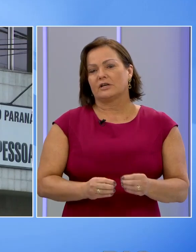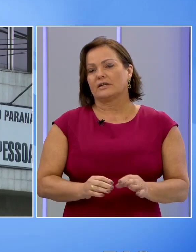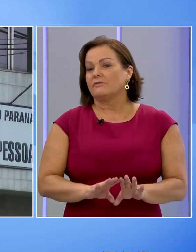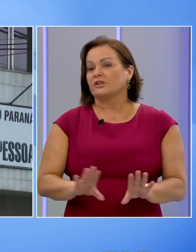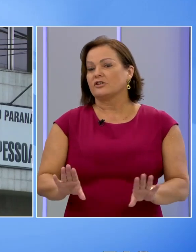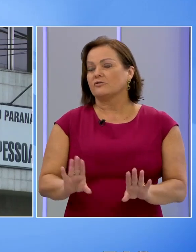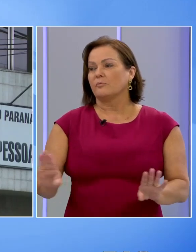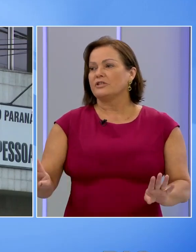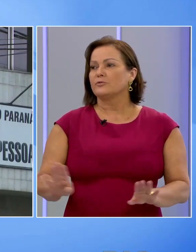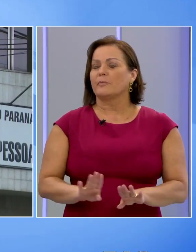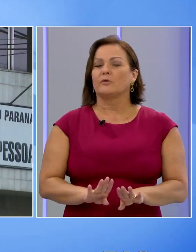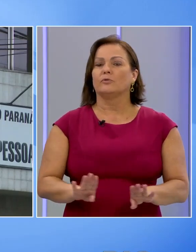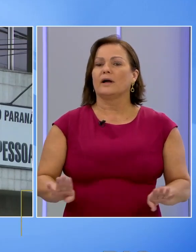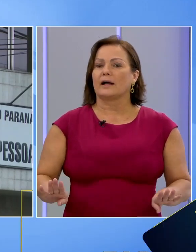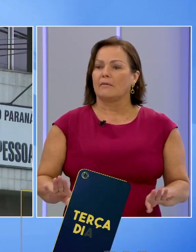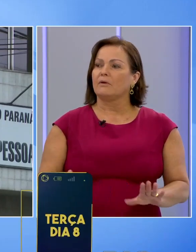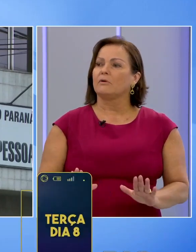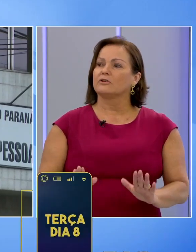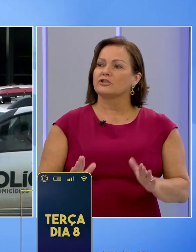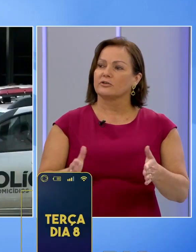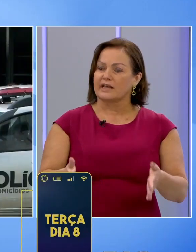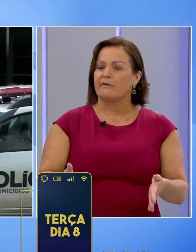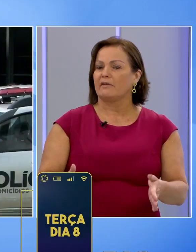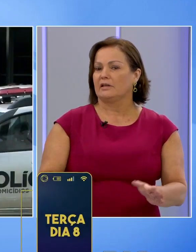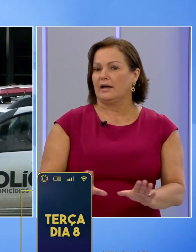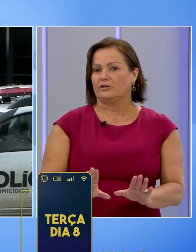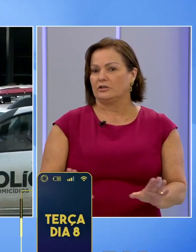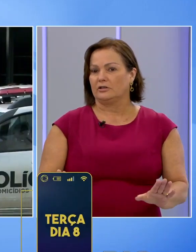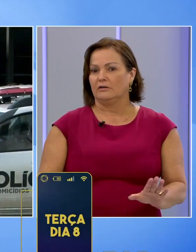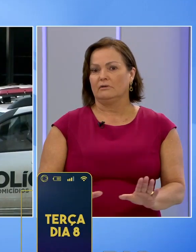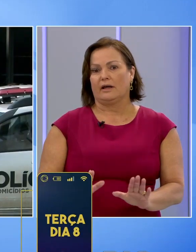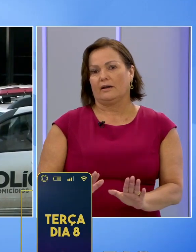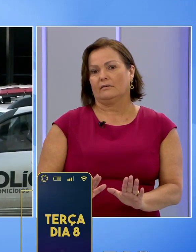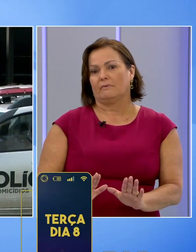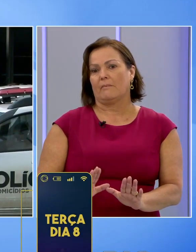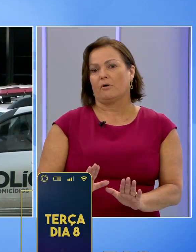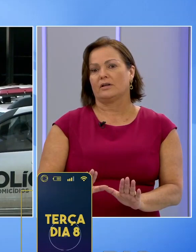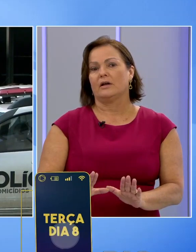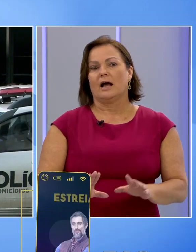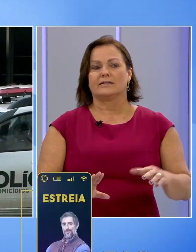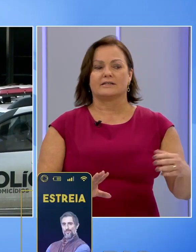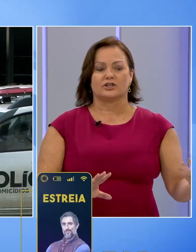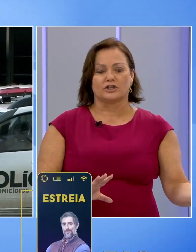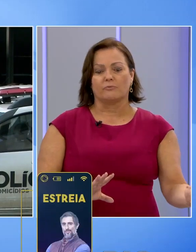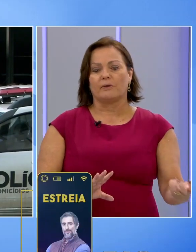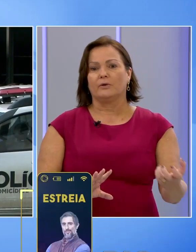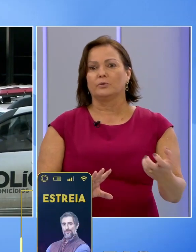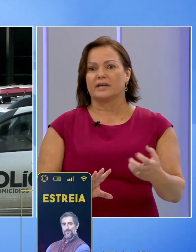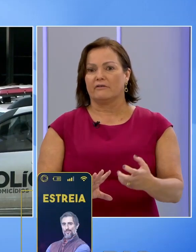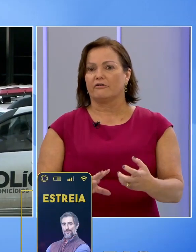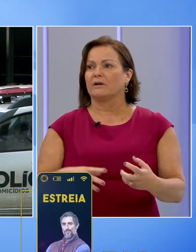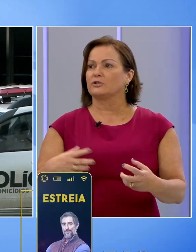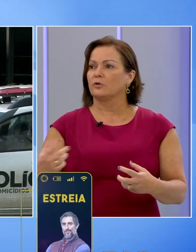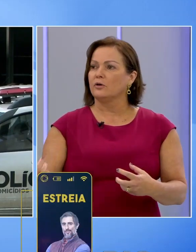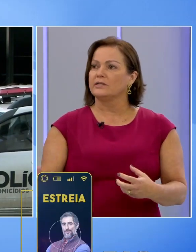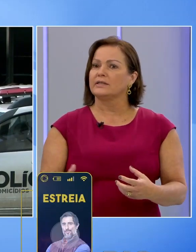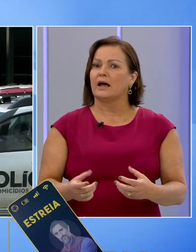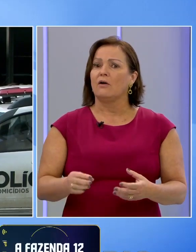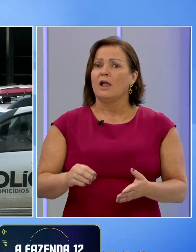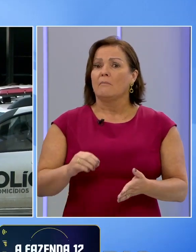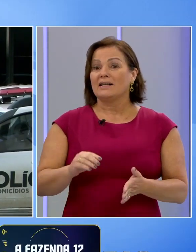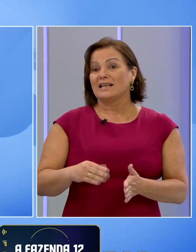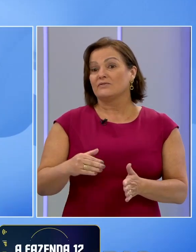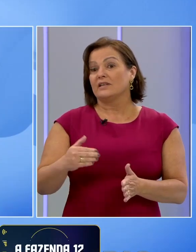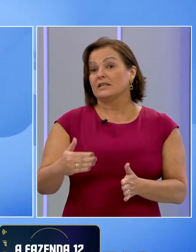nas investigações, a investigação de homicídio primeiro nunca acaba enquanto a gente não sabe a verdade. Então, ela pode, às vezes a gente tem um período sem informações e